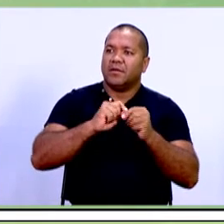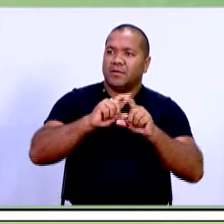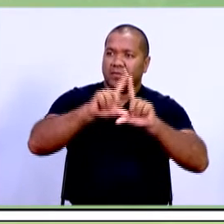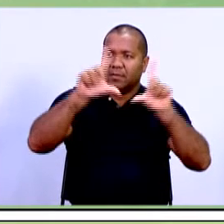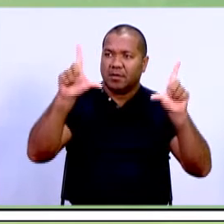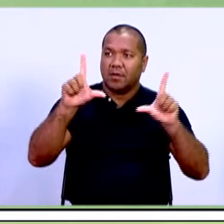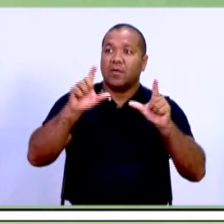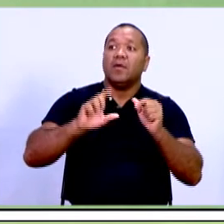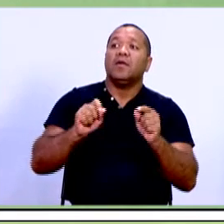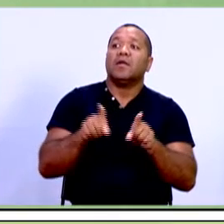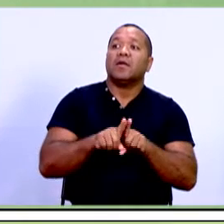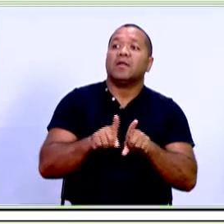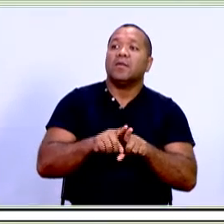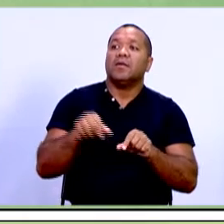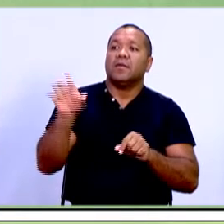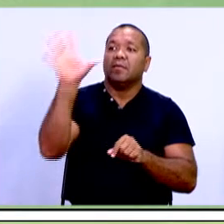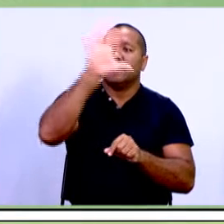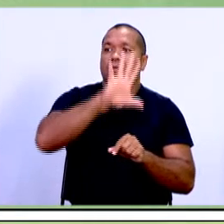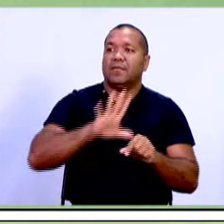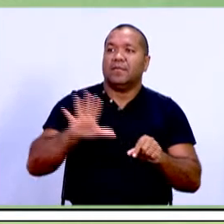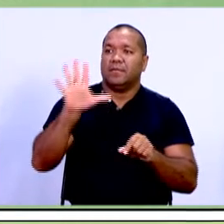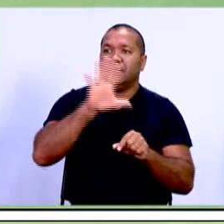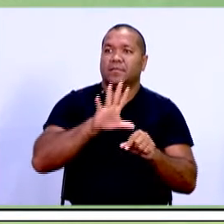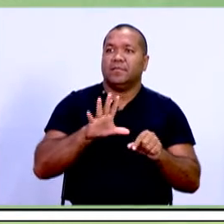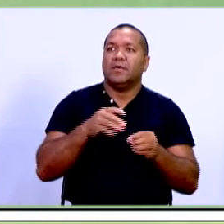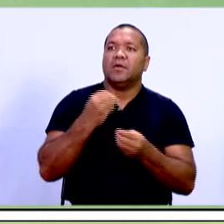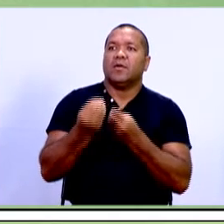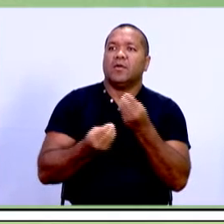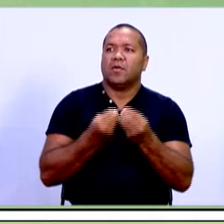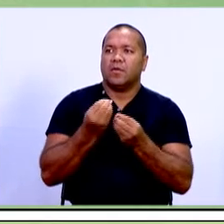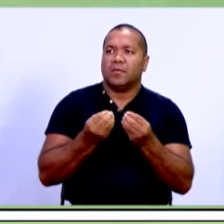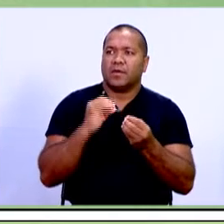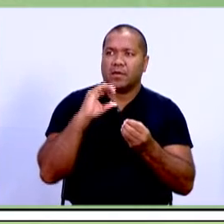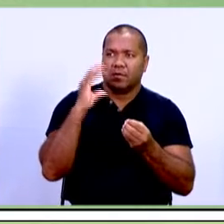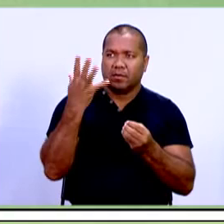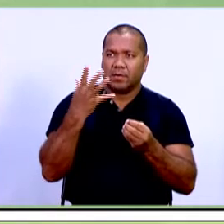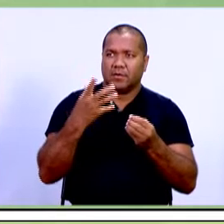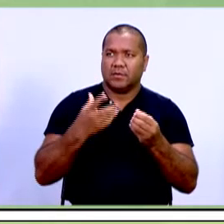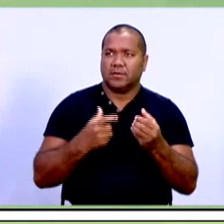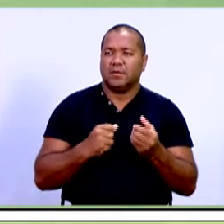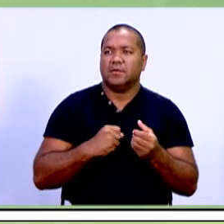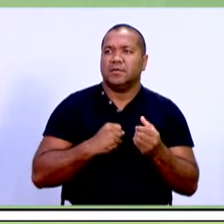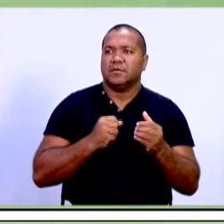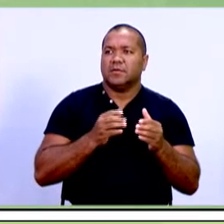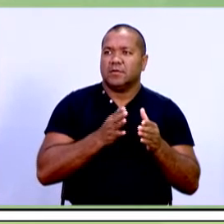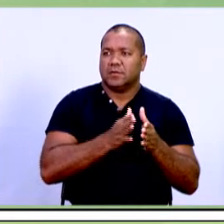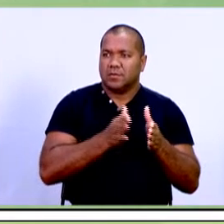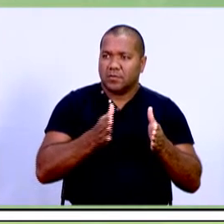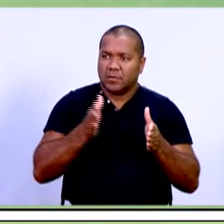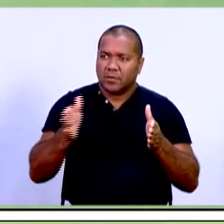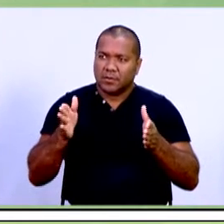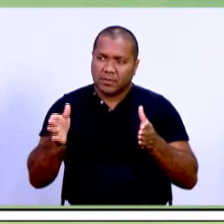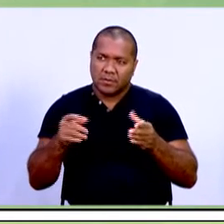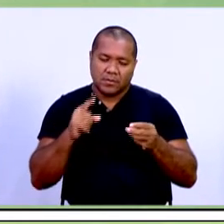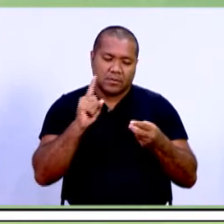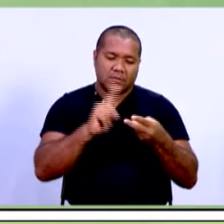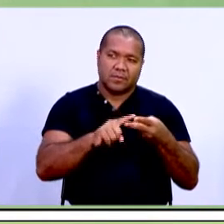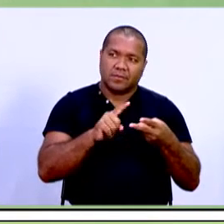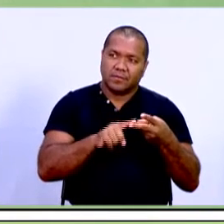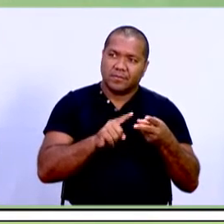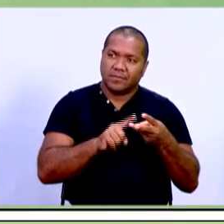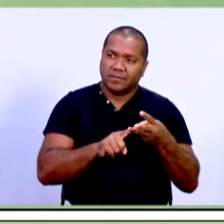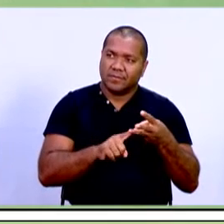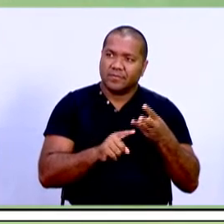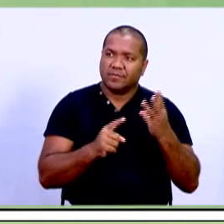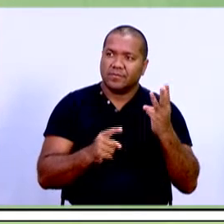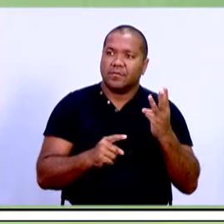e mapas. E como é que funciona esse processo? Ele é dividido em 3 fases. Eu vou até aqui dividir para ficar fácil para